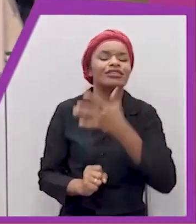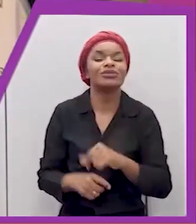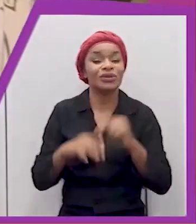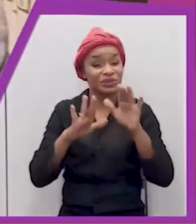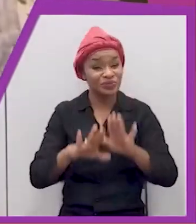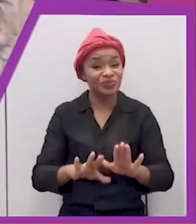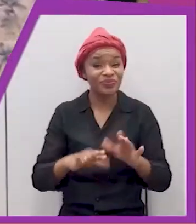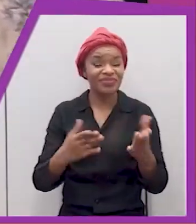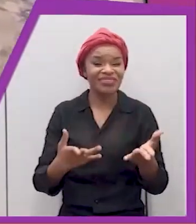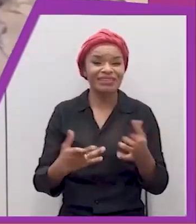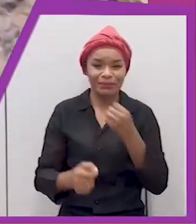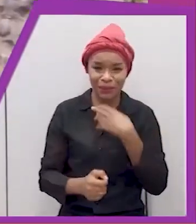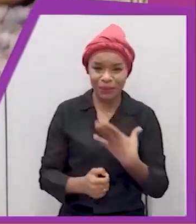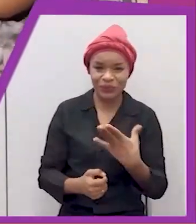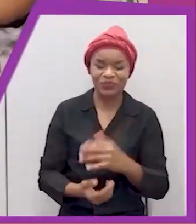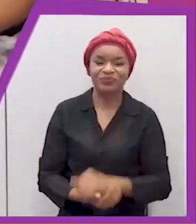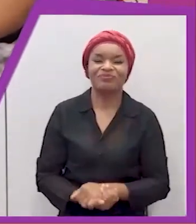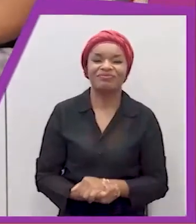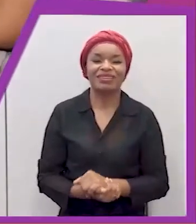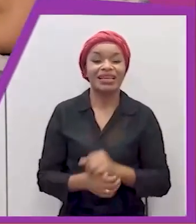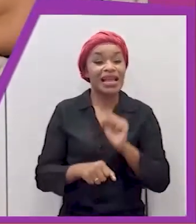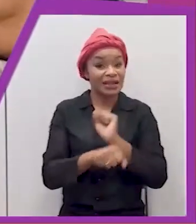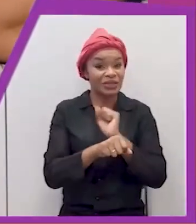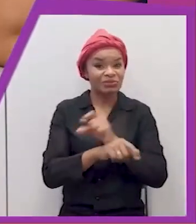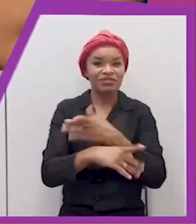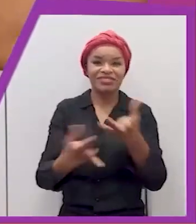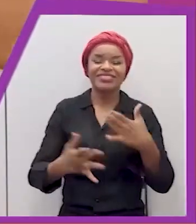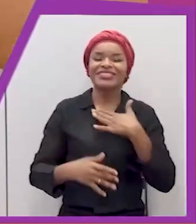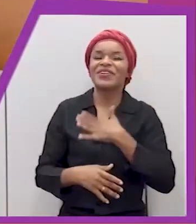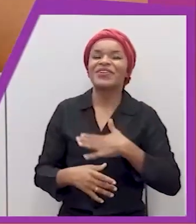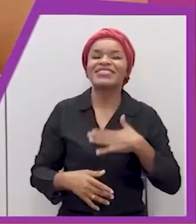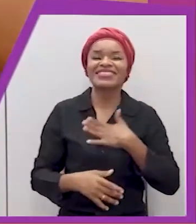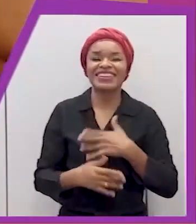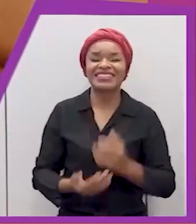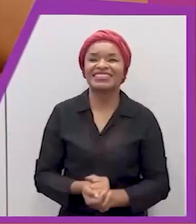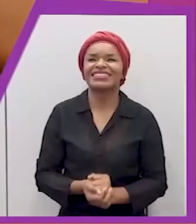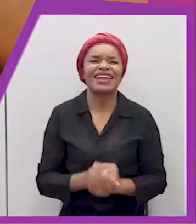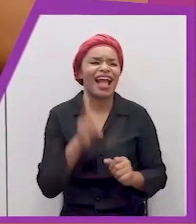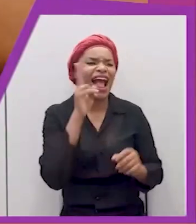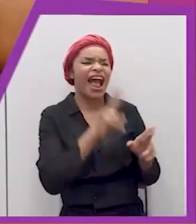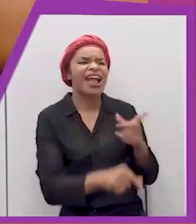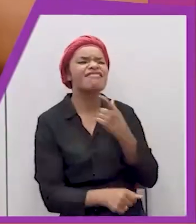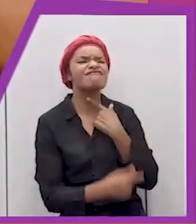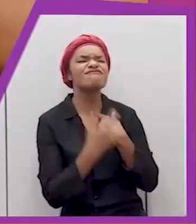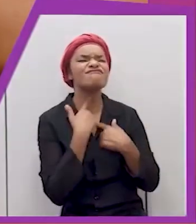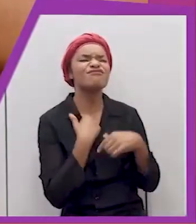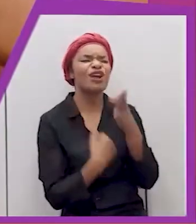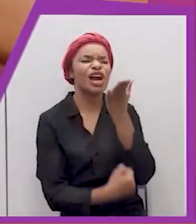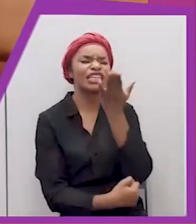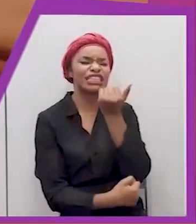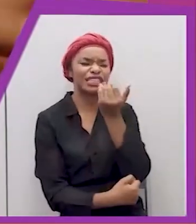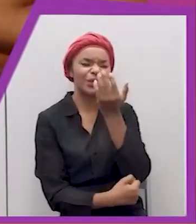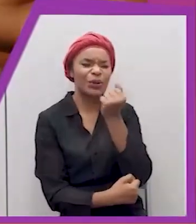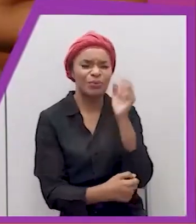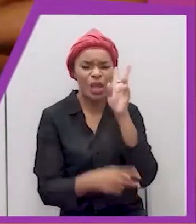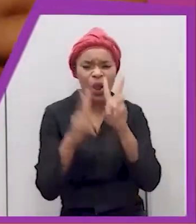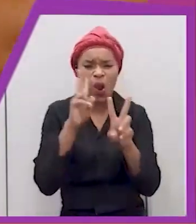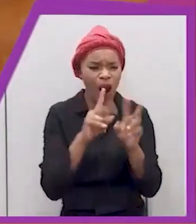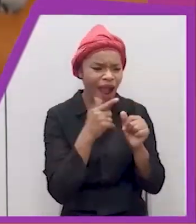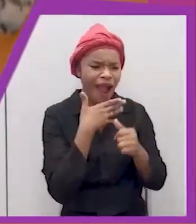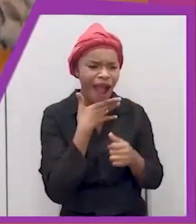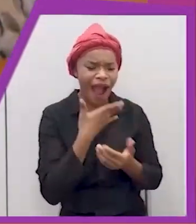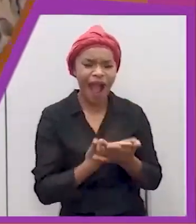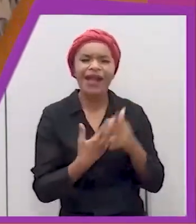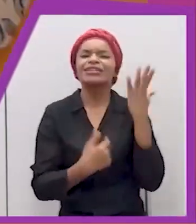vocês vão observar o detalhe de cada pãozinho das roscas das pessoas é assim foi um trabalho